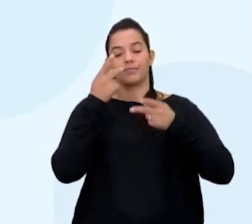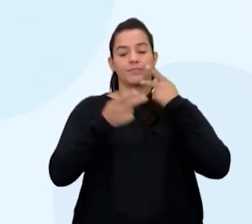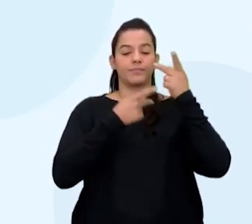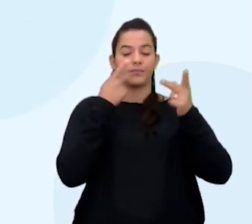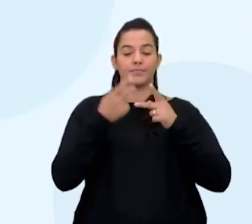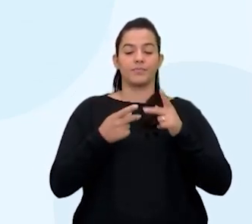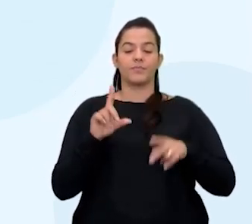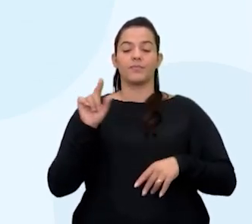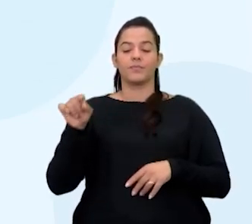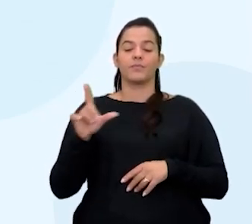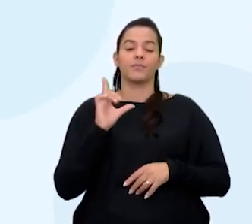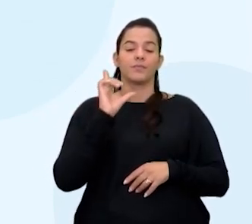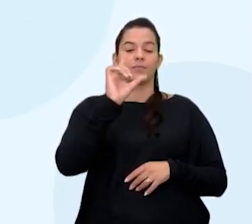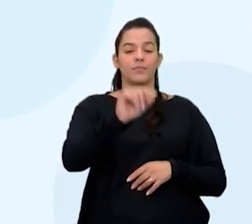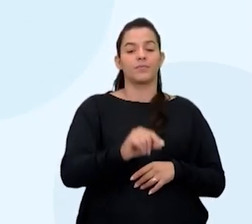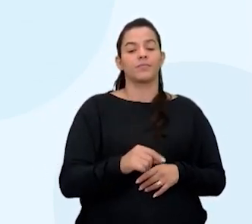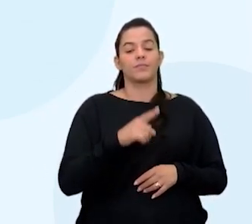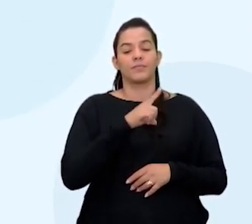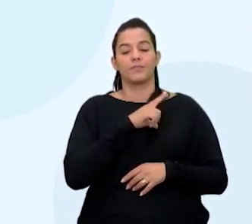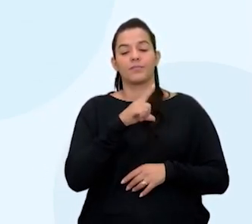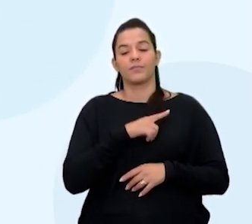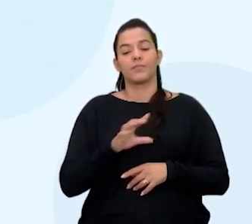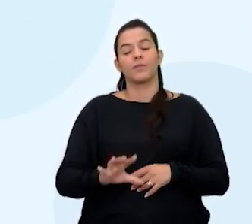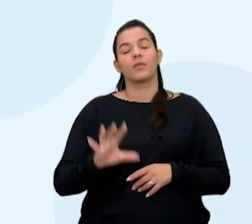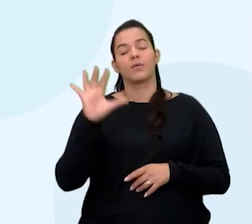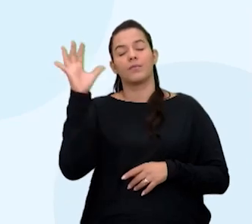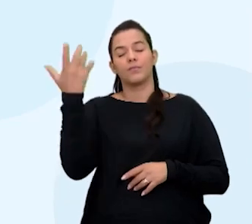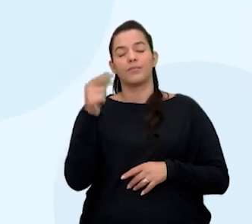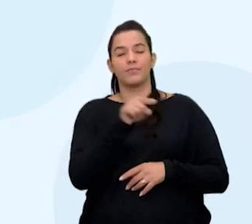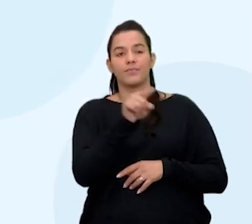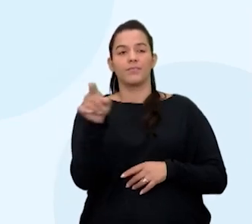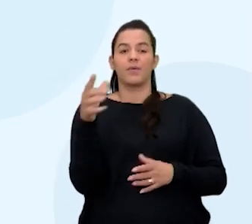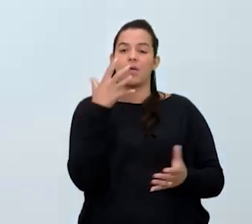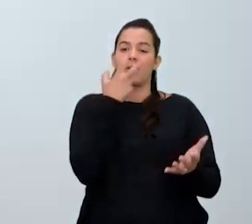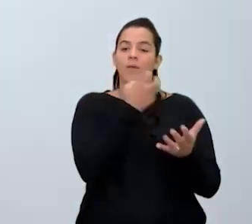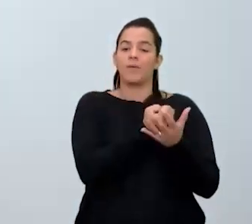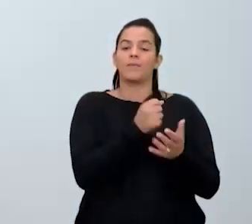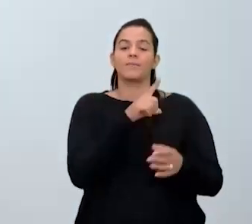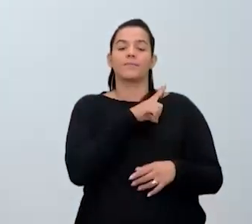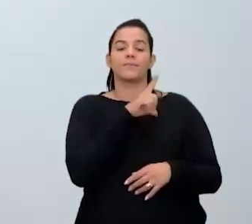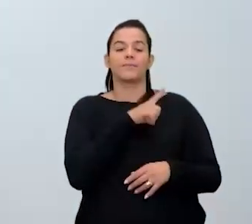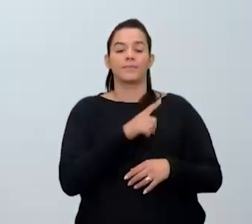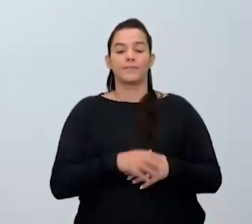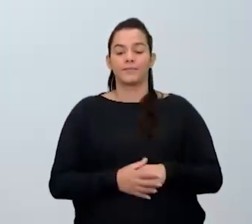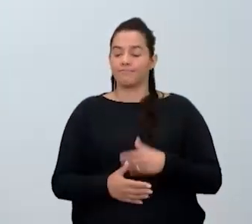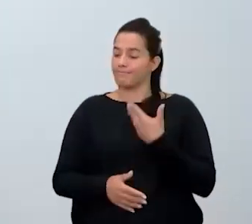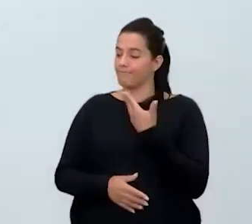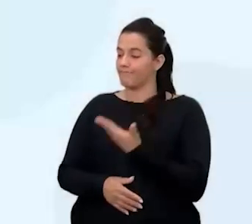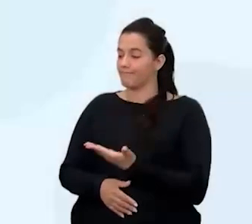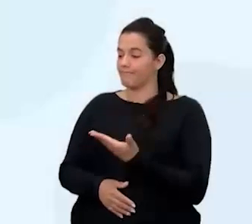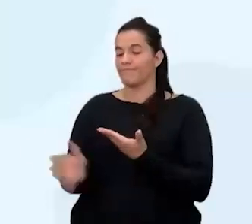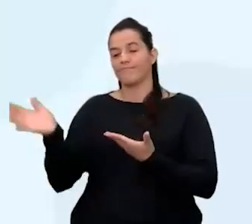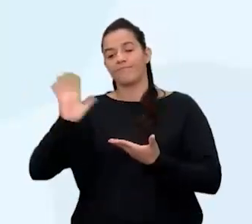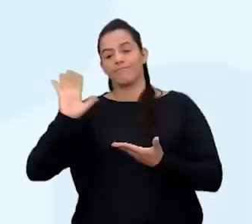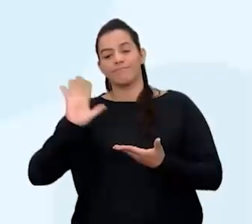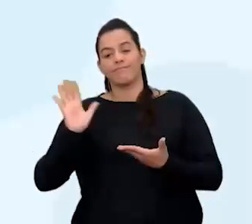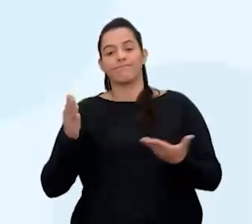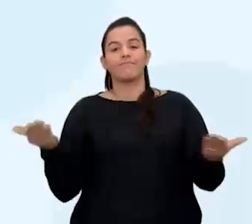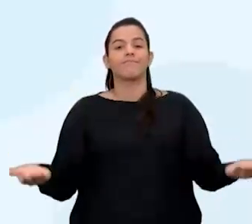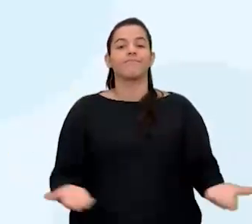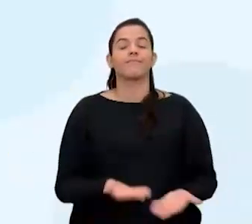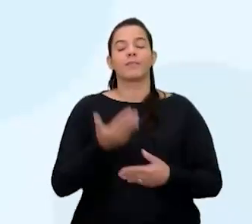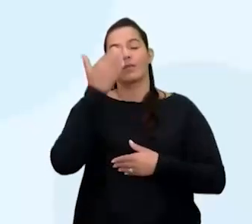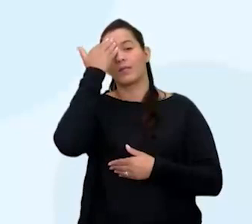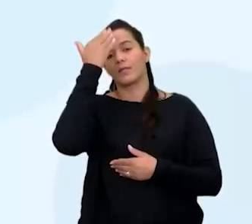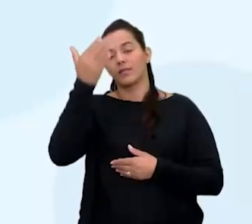o refugiado congolês. O que mais chamou a sua atenção? Mafezona, dá tchau e eu queria aqui